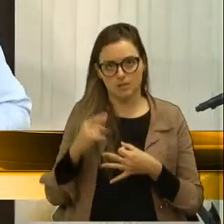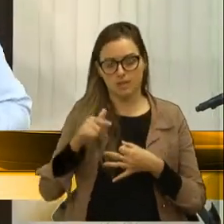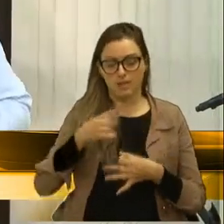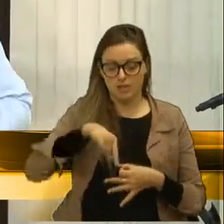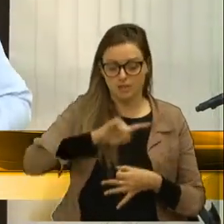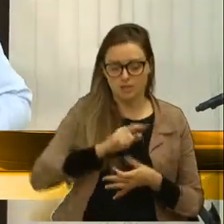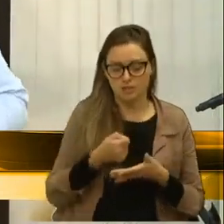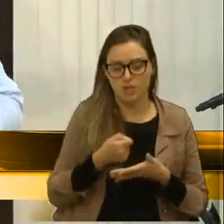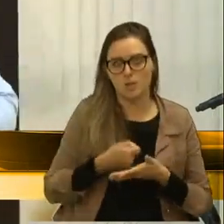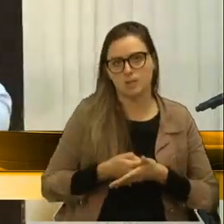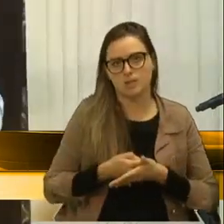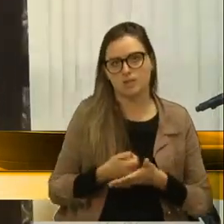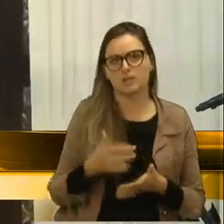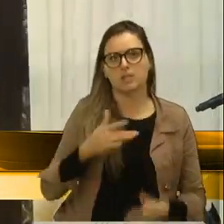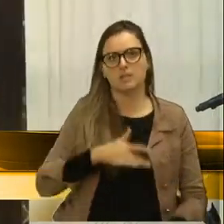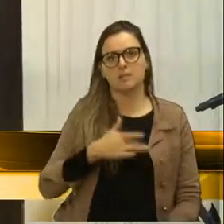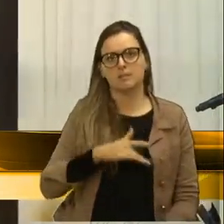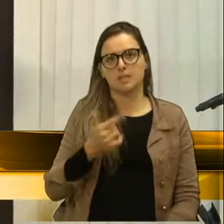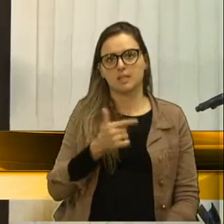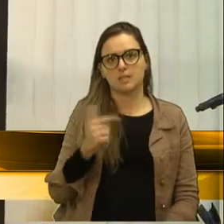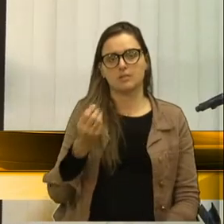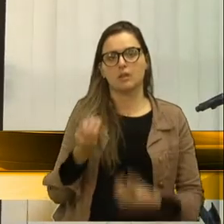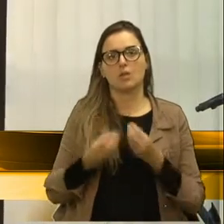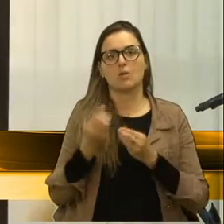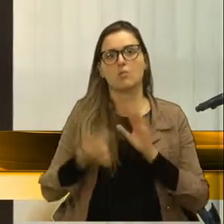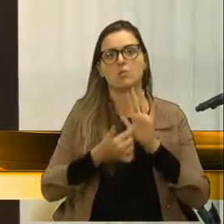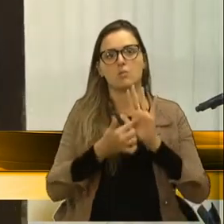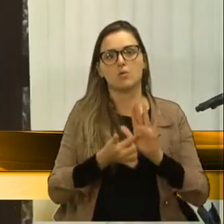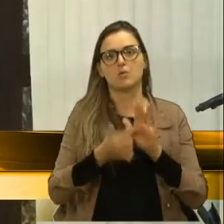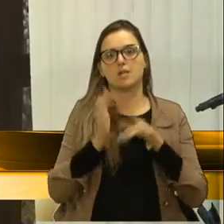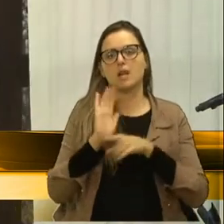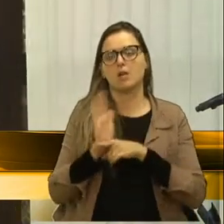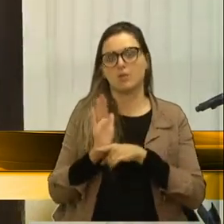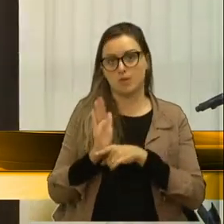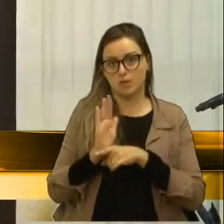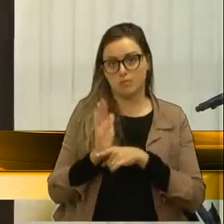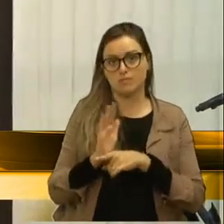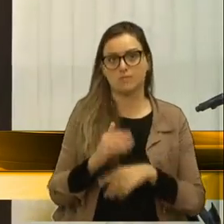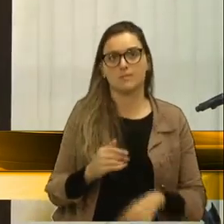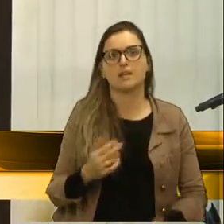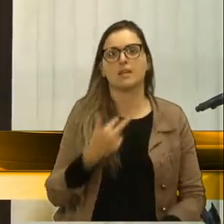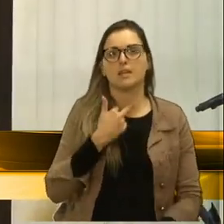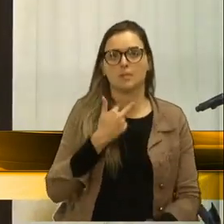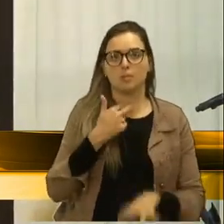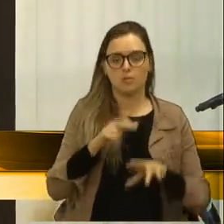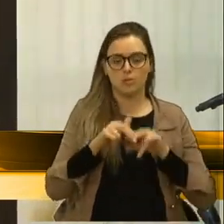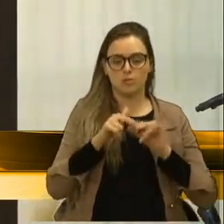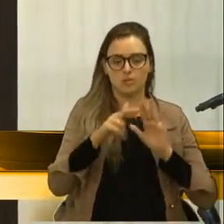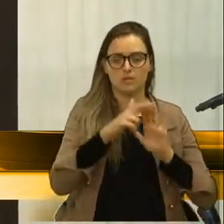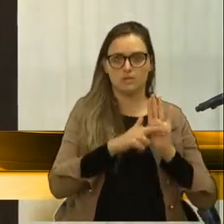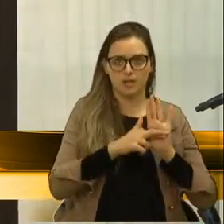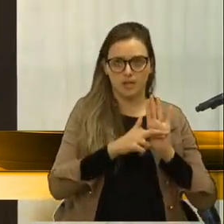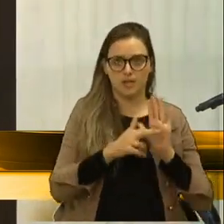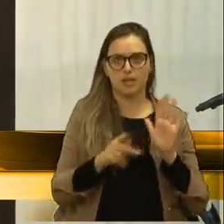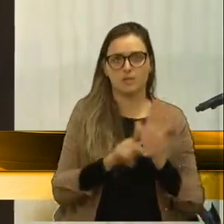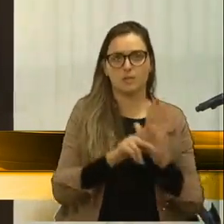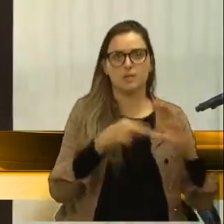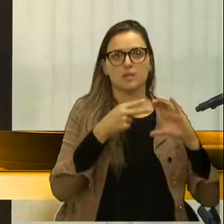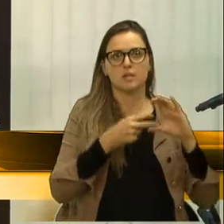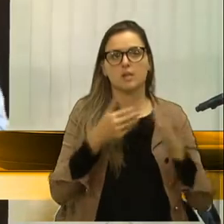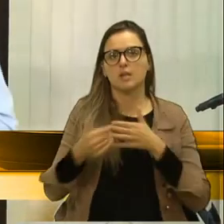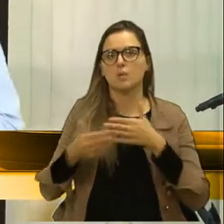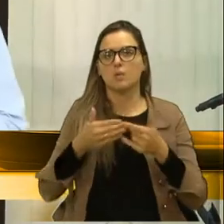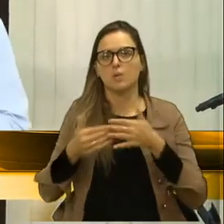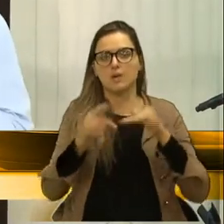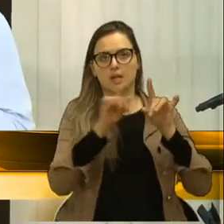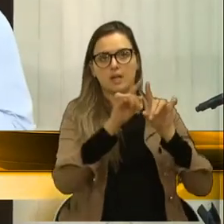obrigação. Pena que não dá para apresentar um vídeo, mas eu queria apresentar, mas não dá para o regimento. Mas qualquer servidor público, eu